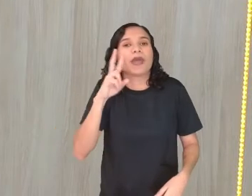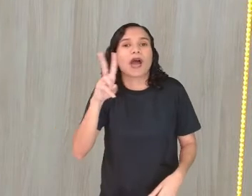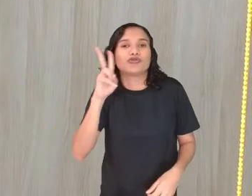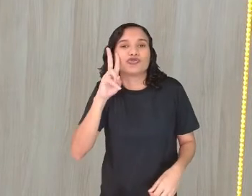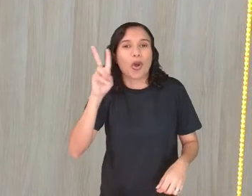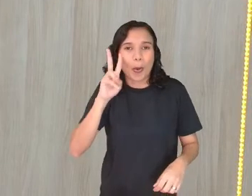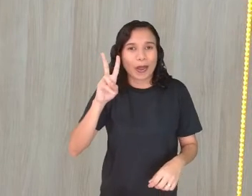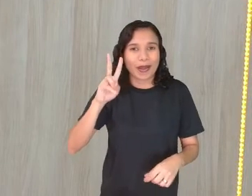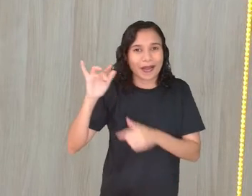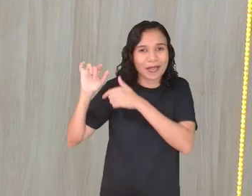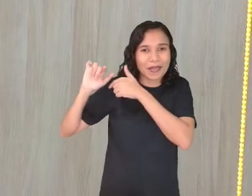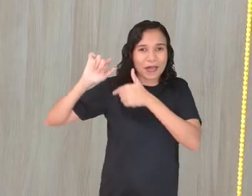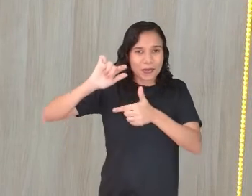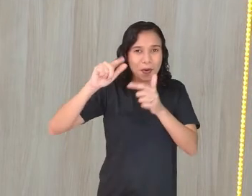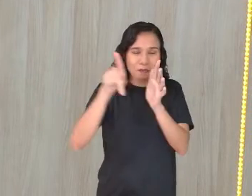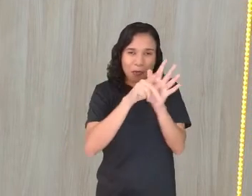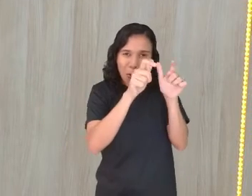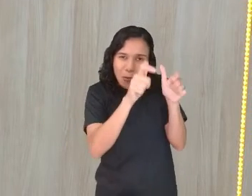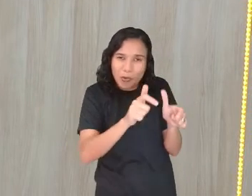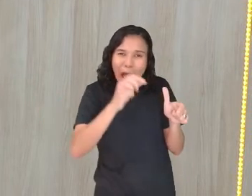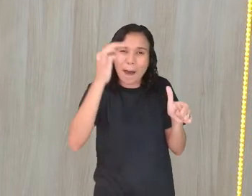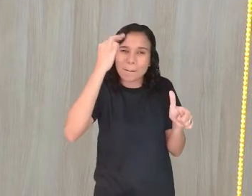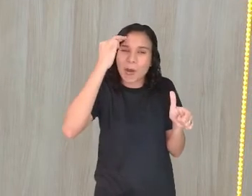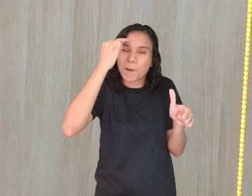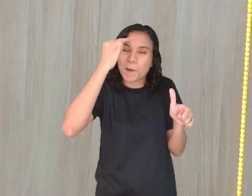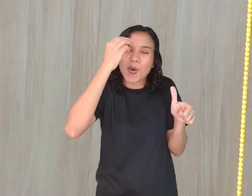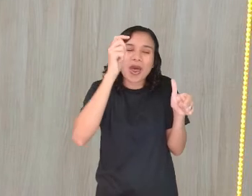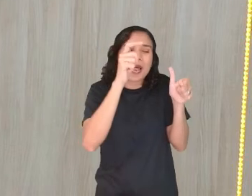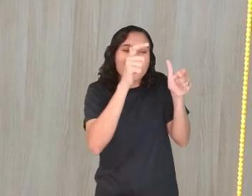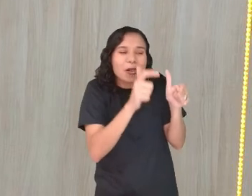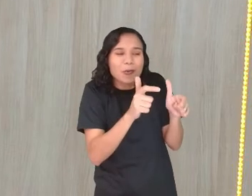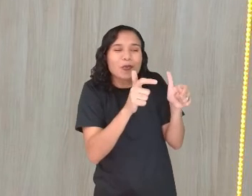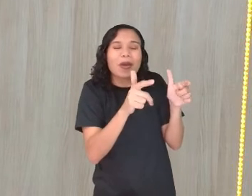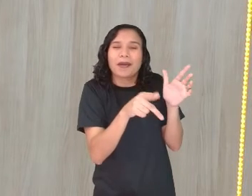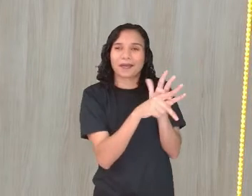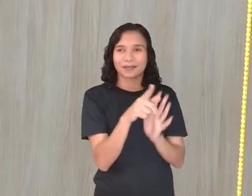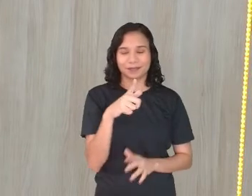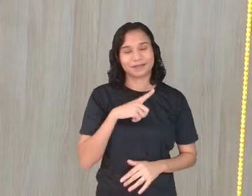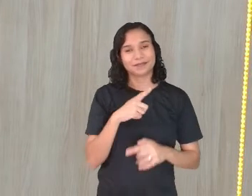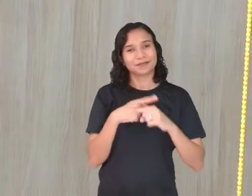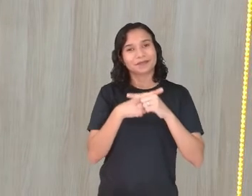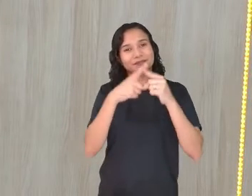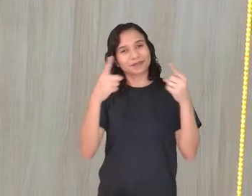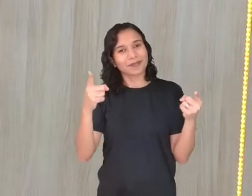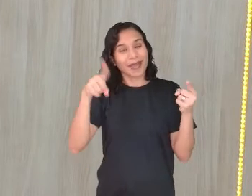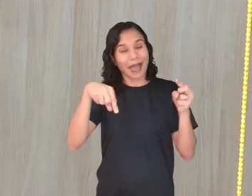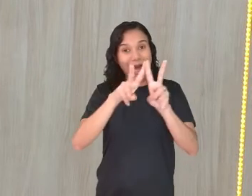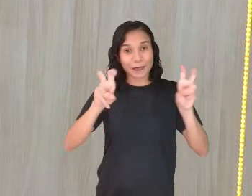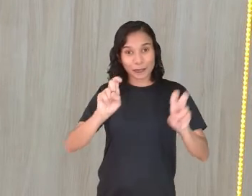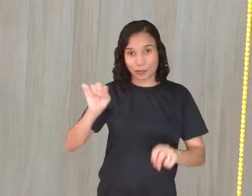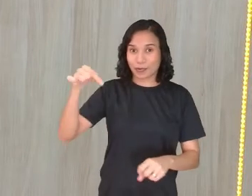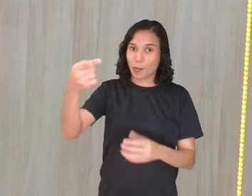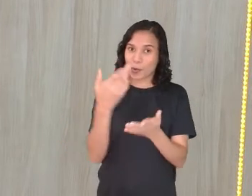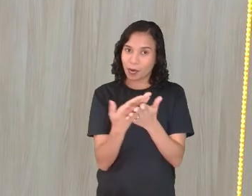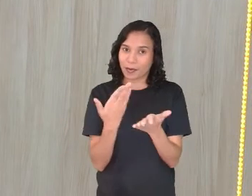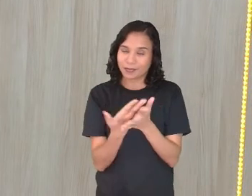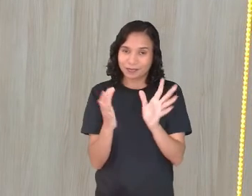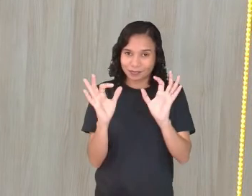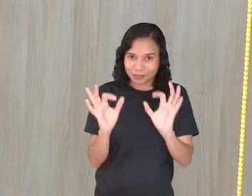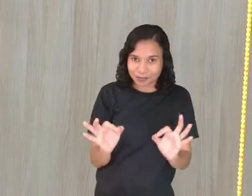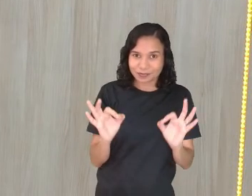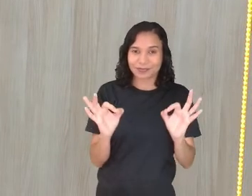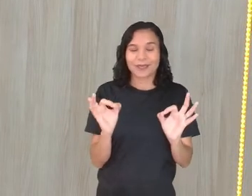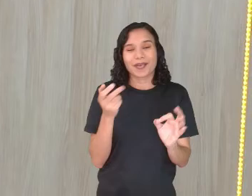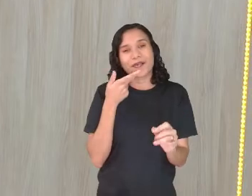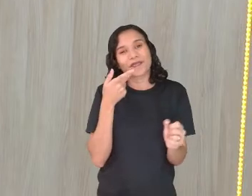história tem ali dentro, né? Que memória tem ali naquele ambiente. Mas isso é assunto para as próximas aulas. Eu